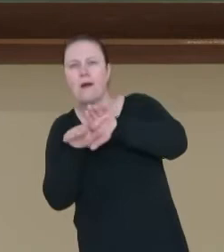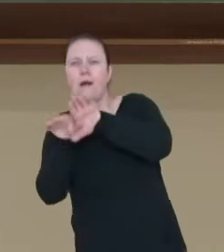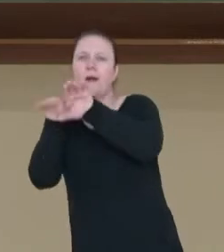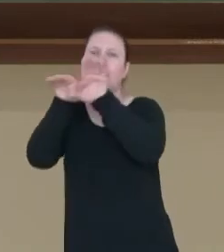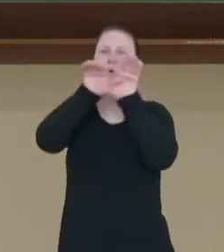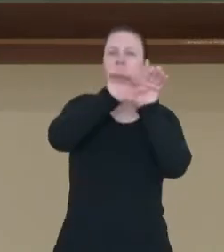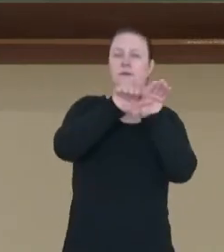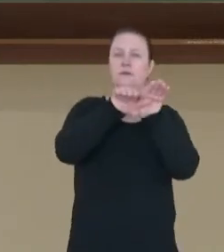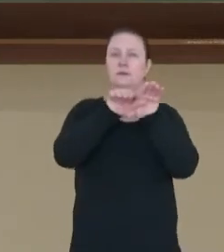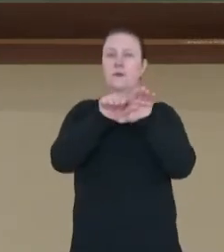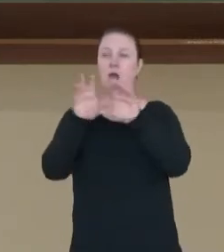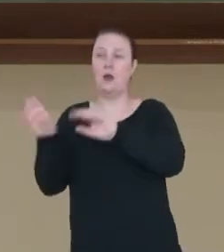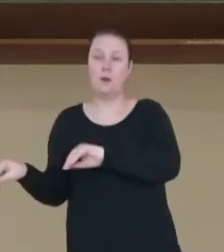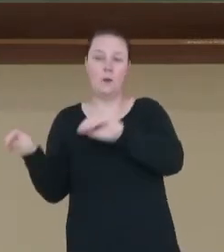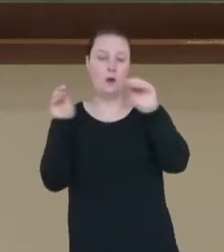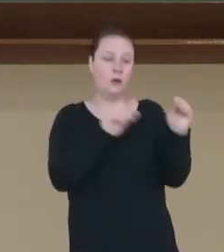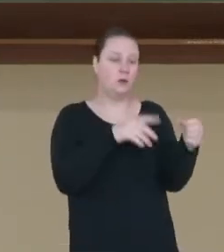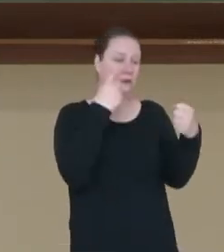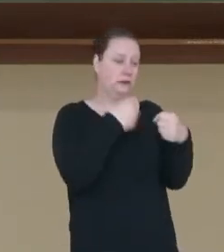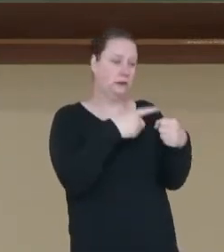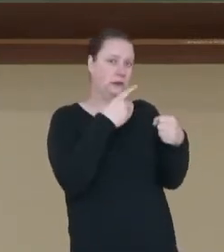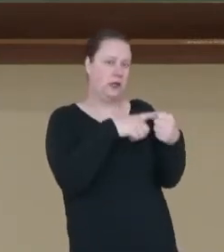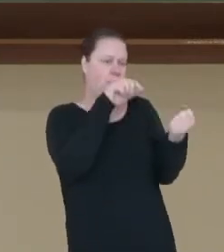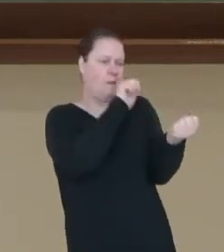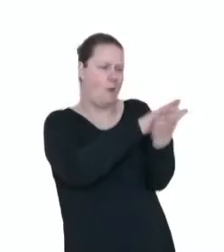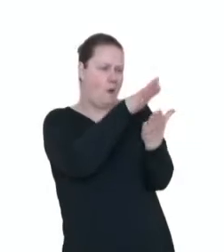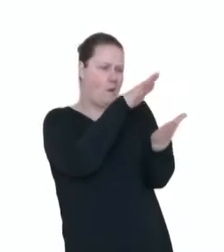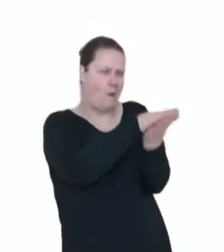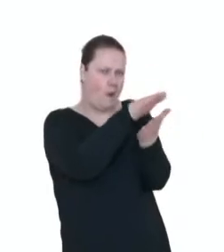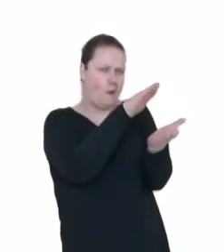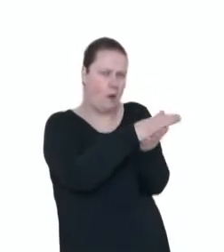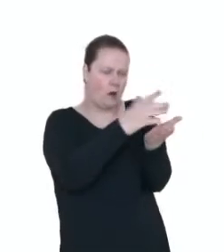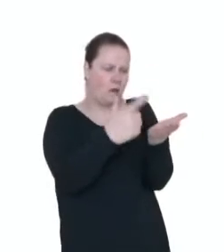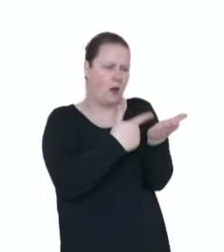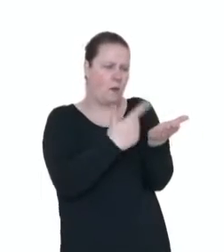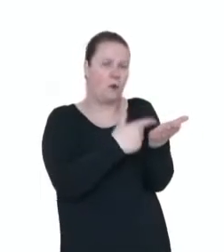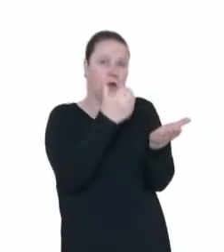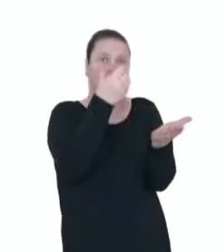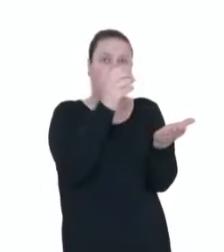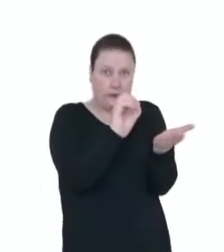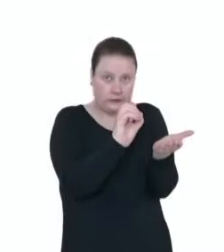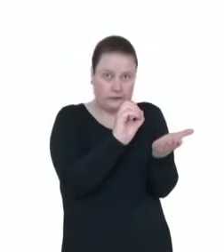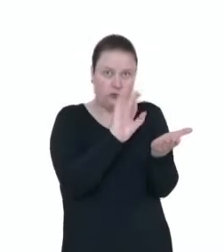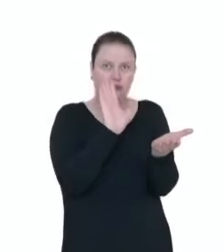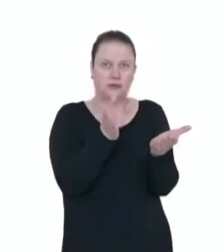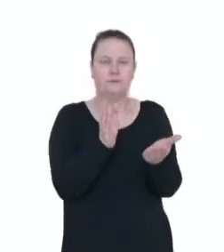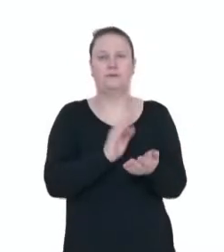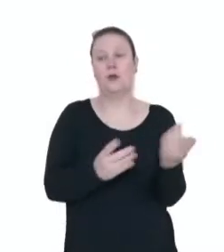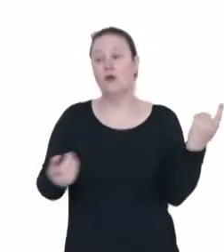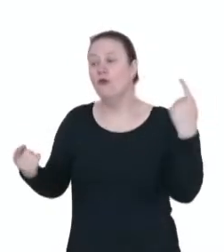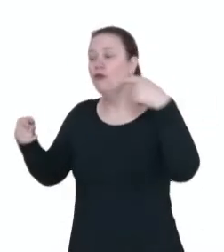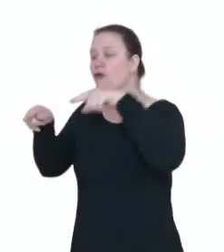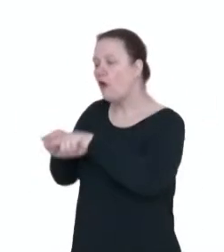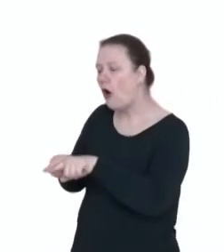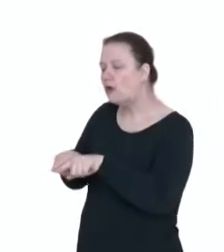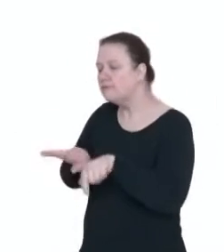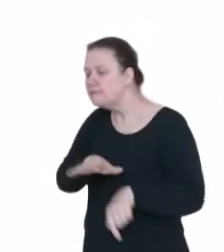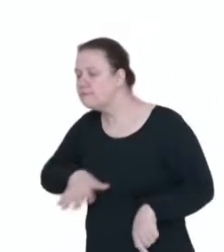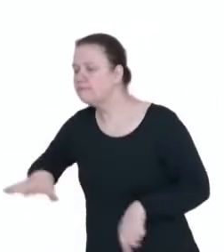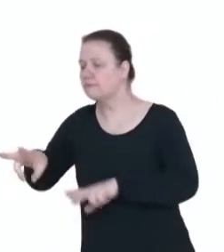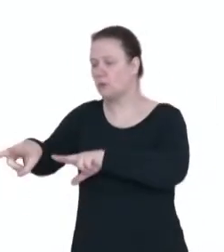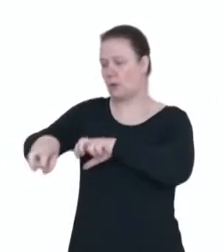para a cidade, já publiquei 10 livros de poesia, né? E daí ele volta para o Pantanal. Então mostra